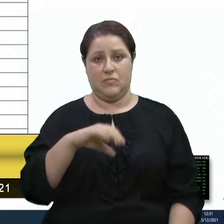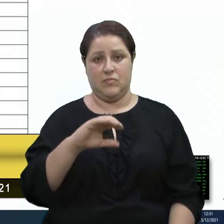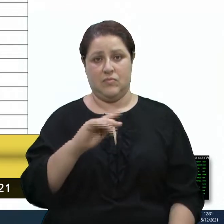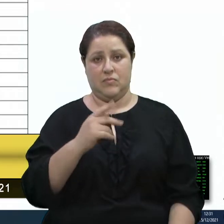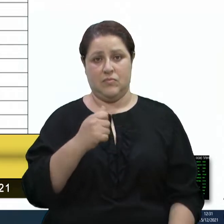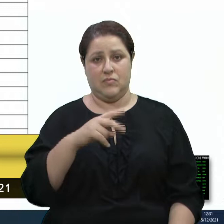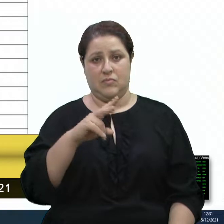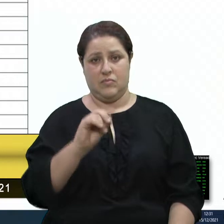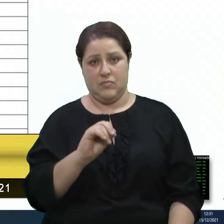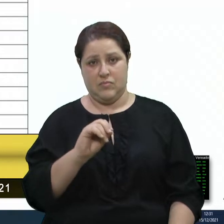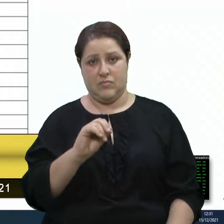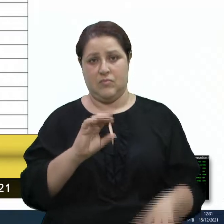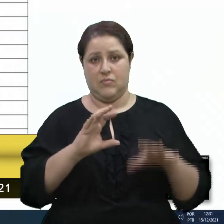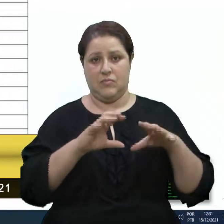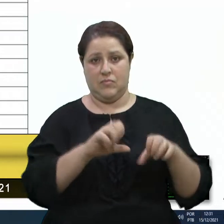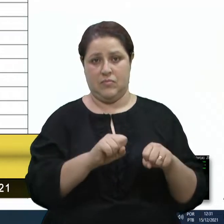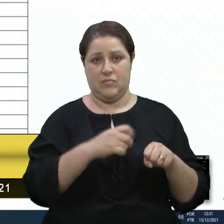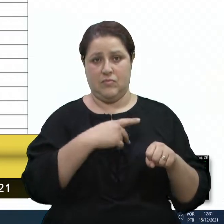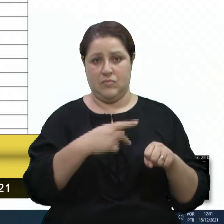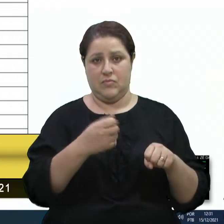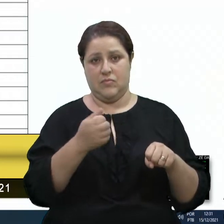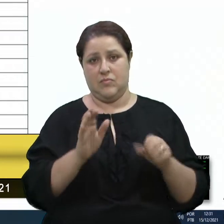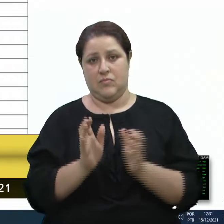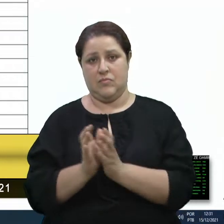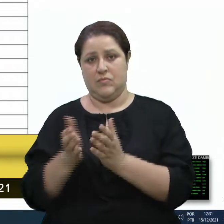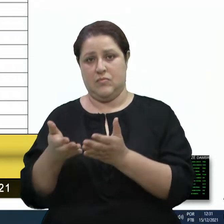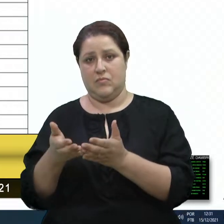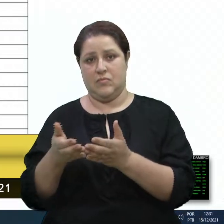presidência ou comissões, baseado em números. PTB,